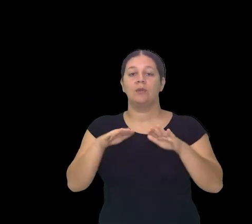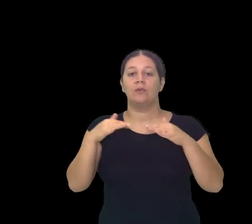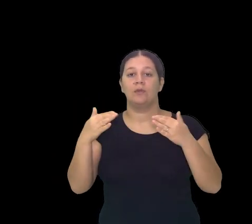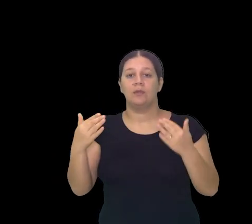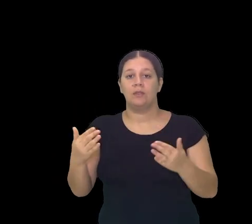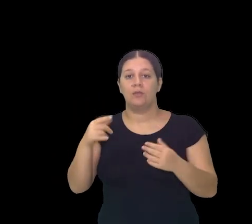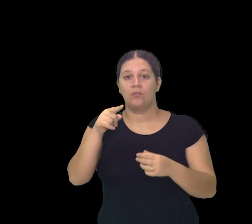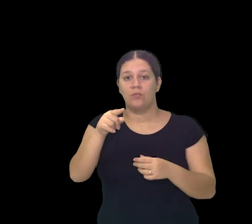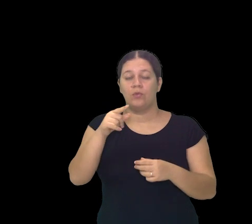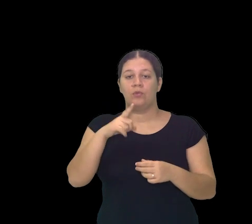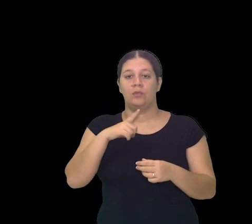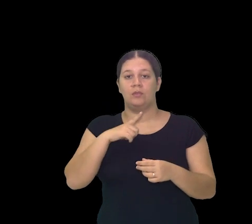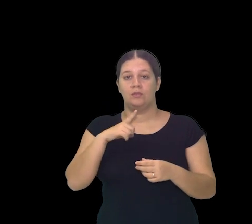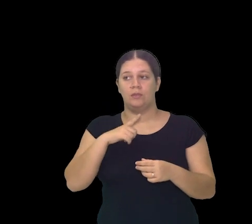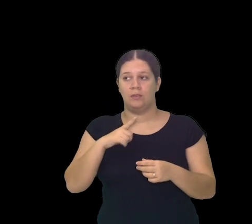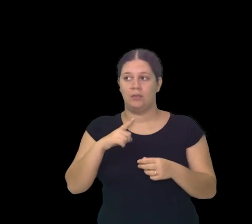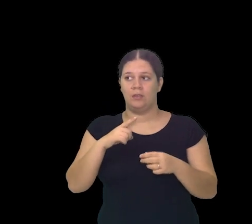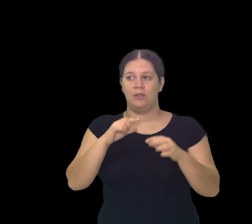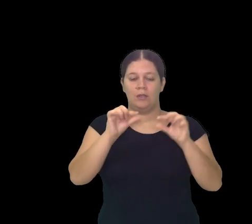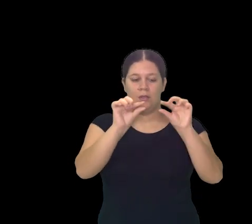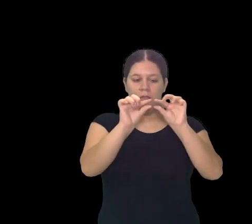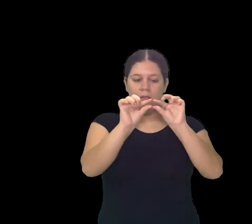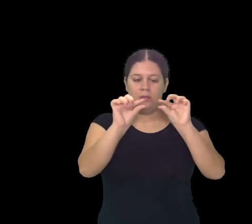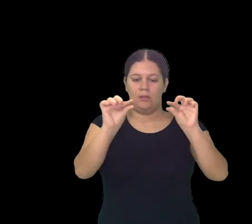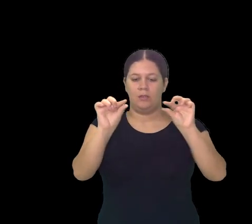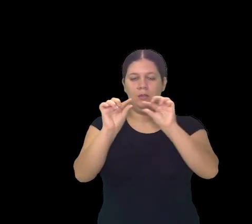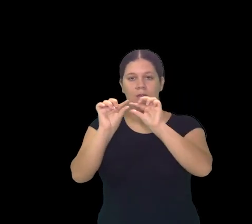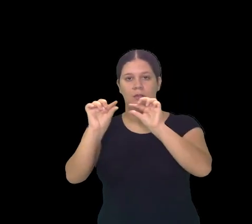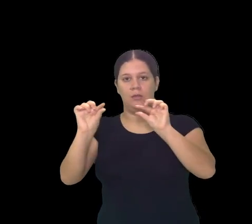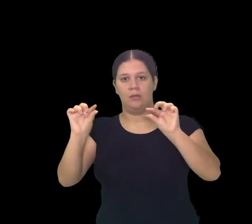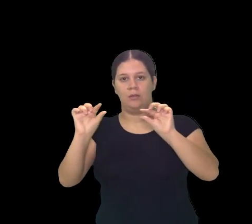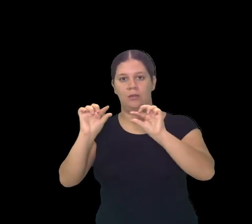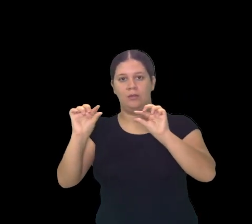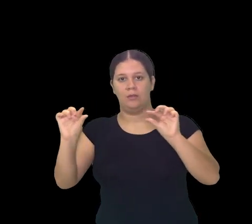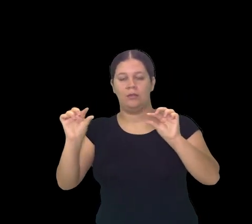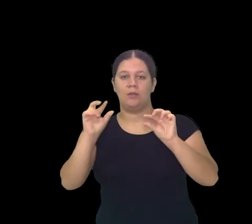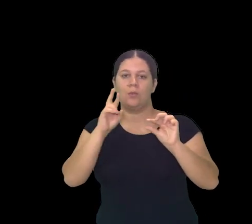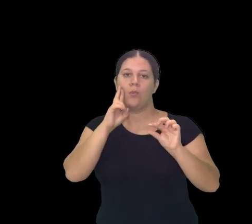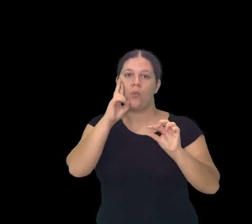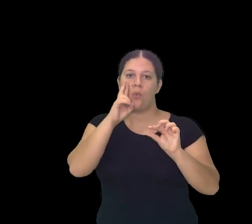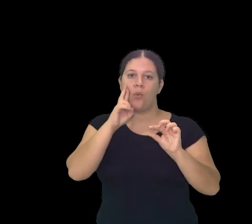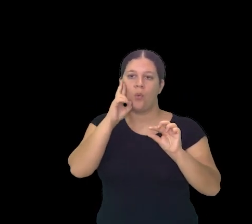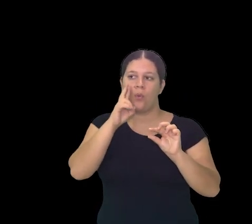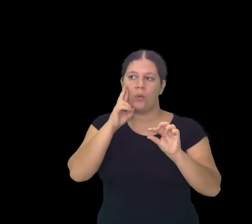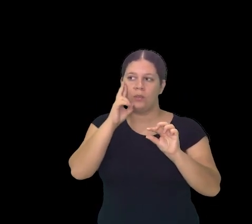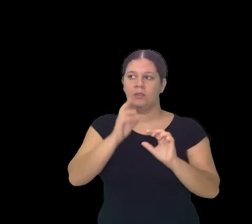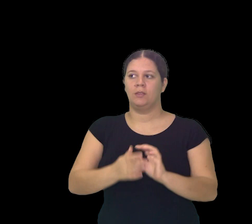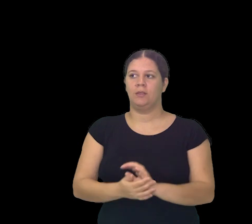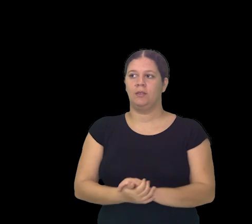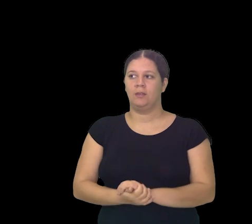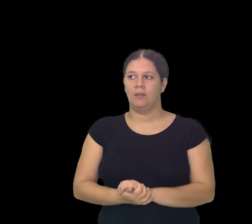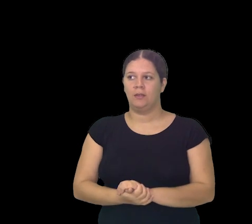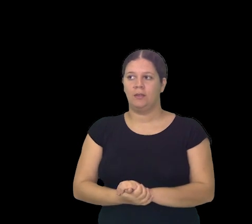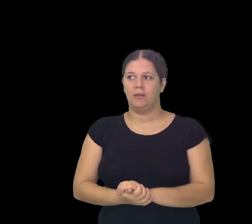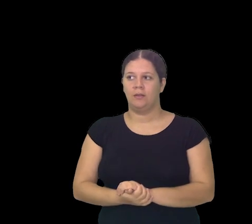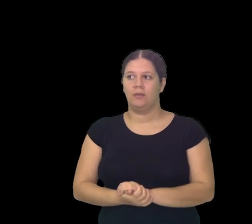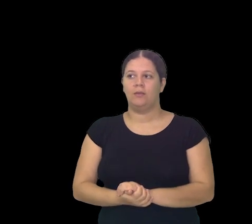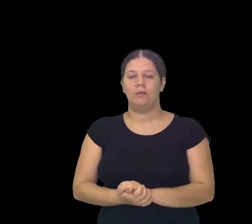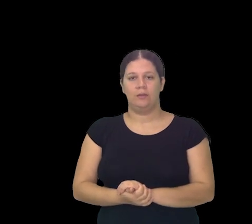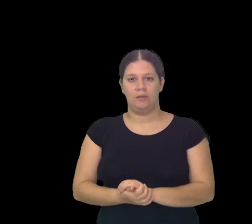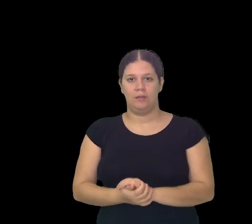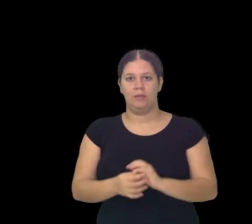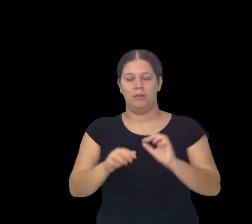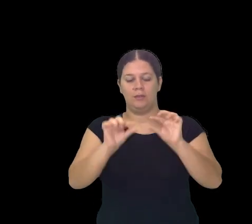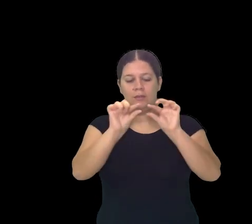3. Então, você tem 2 secções de 3. Deixa eu pintar melhor aqui. Você